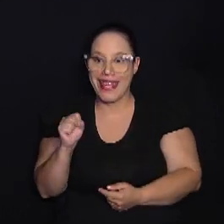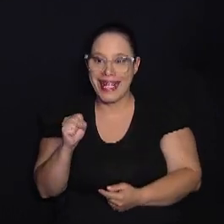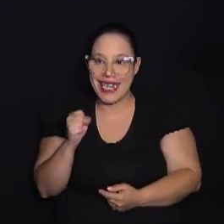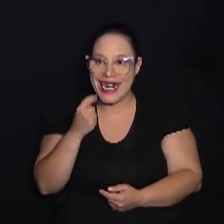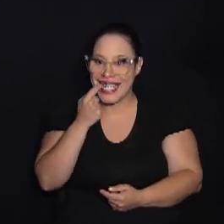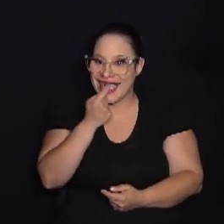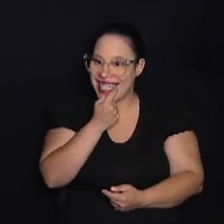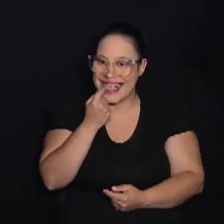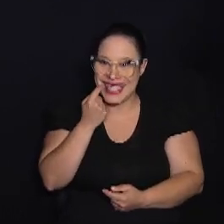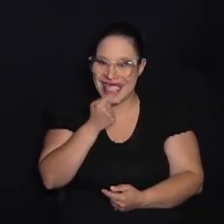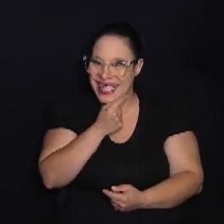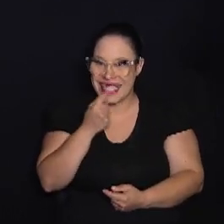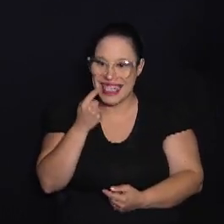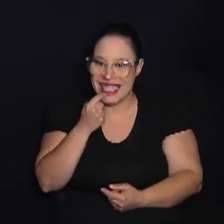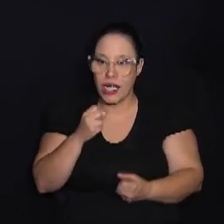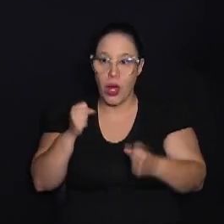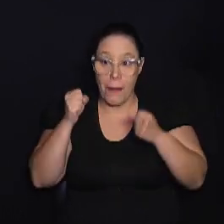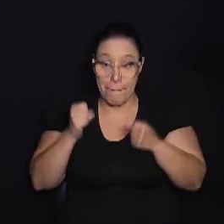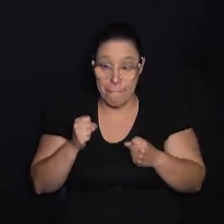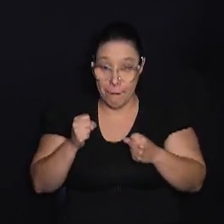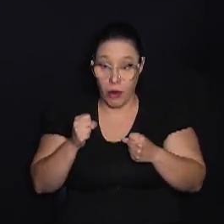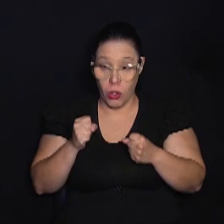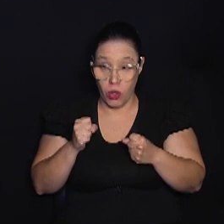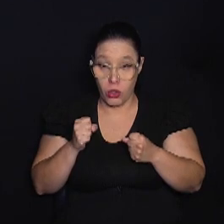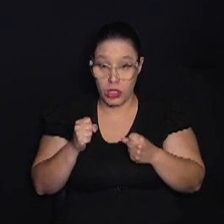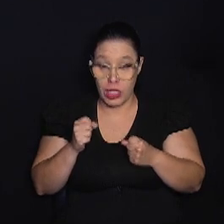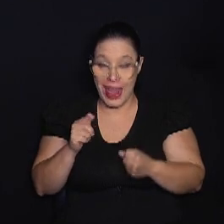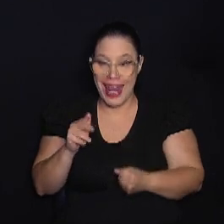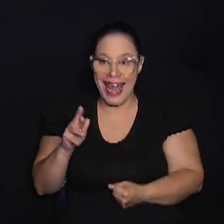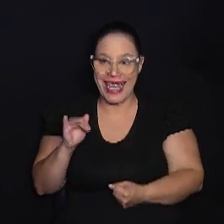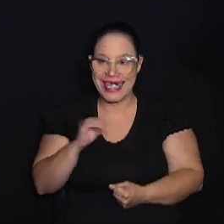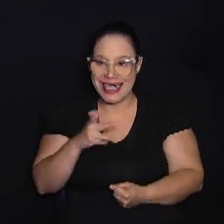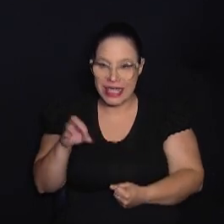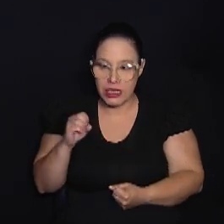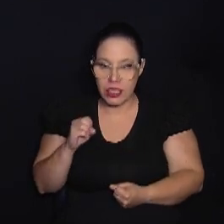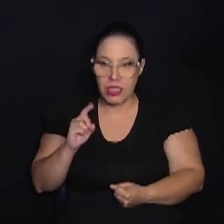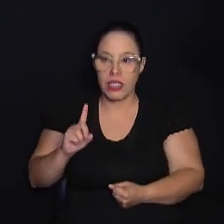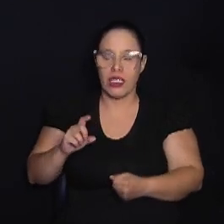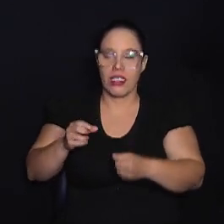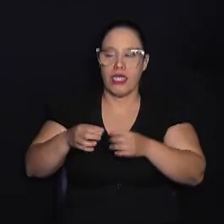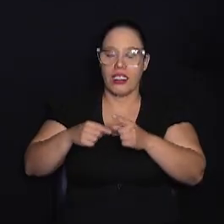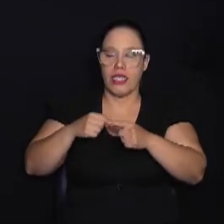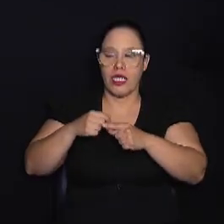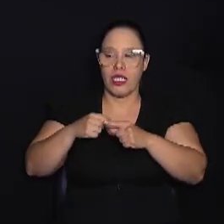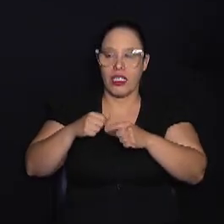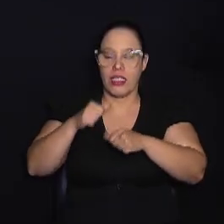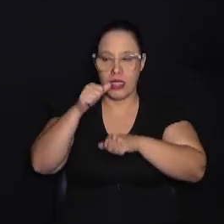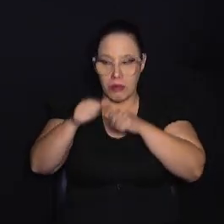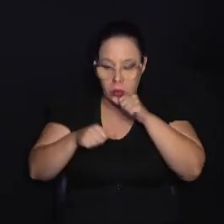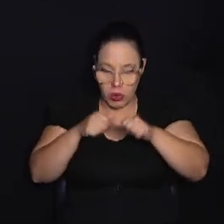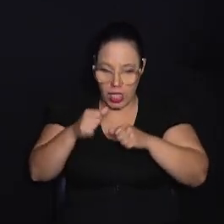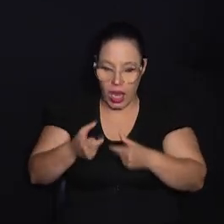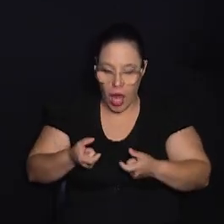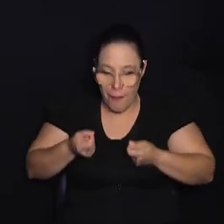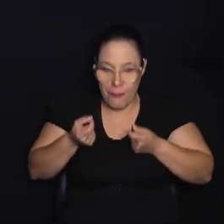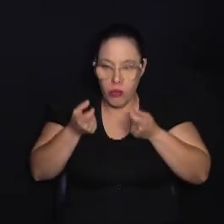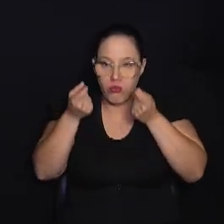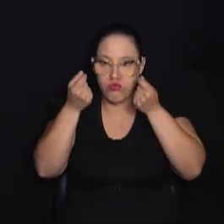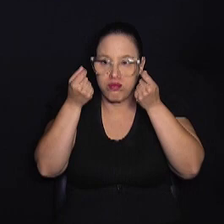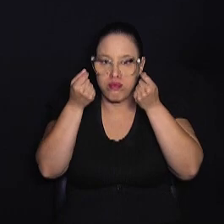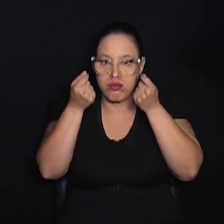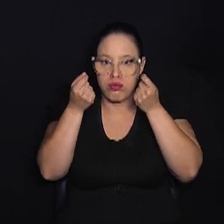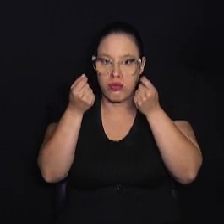podem também causar uma lesão, né, e gerar depois um câncer? E isso é um dos fatores